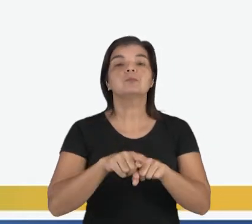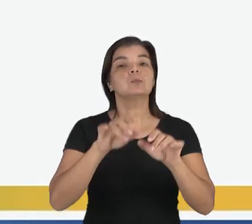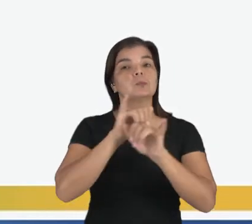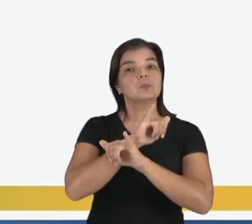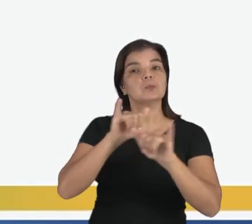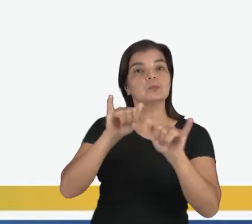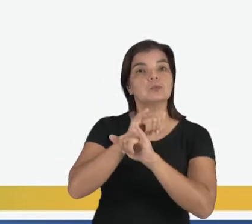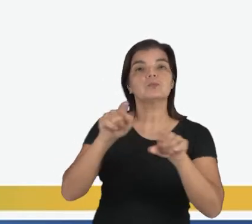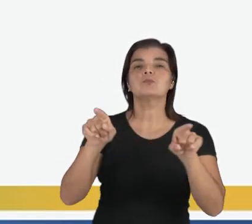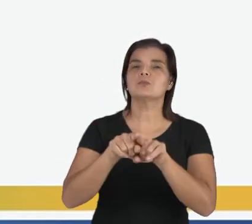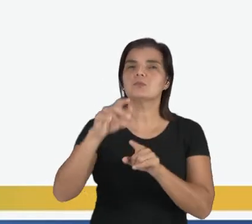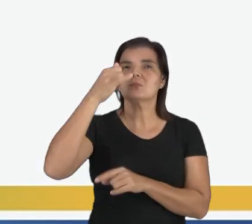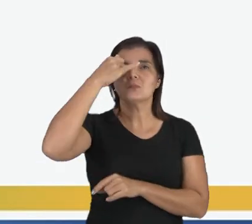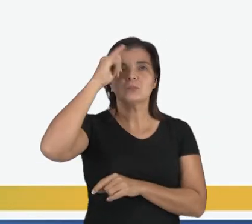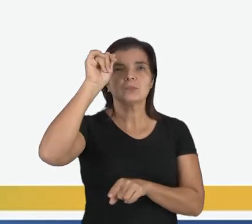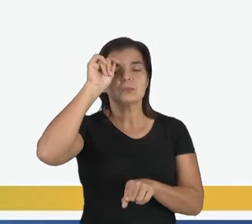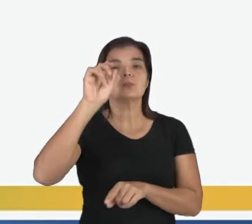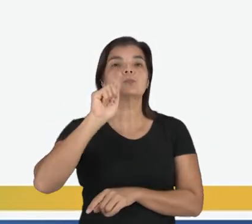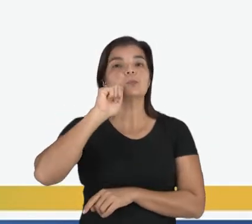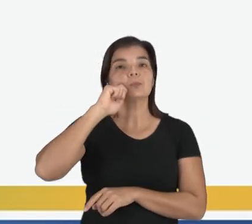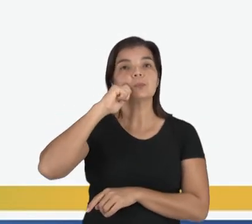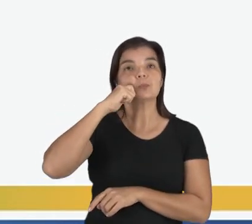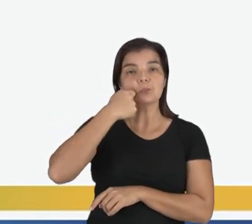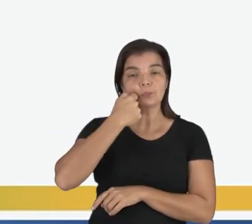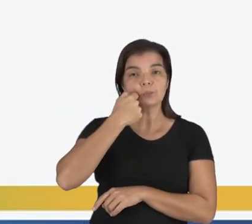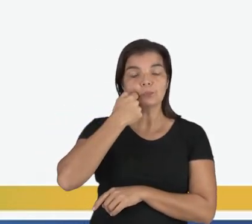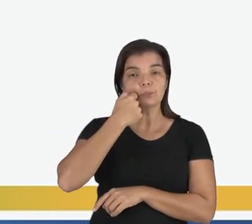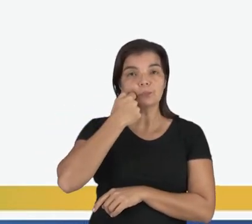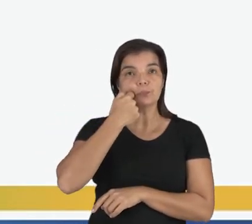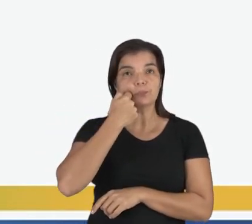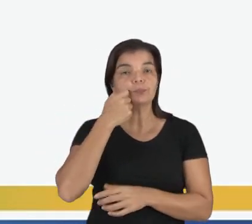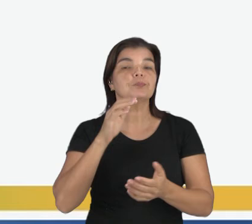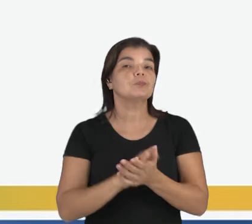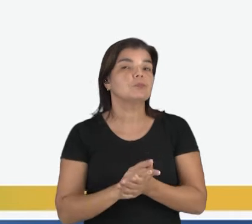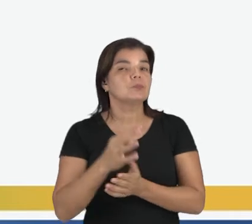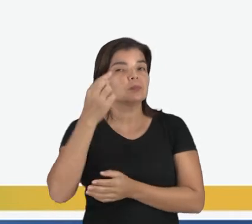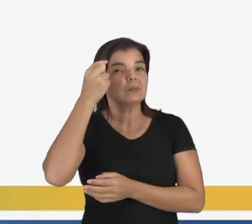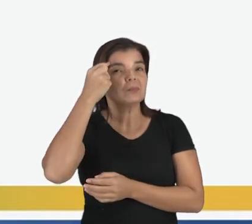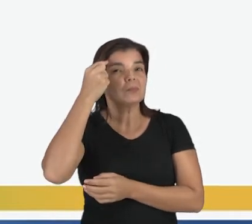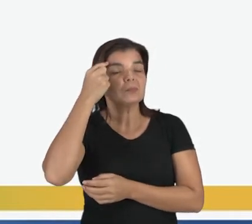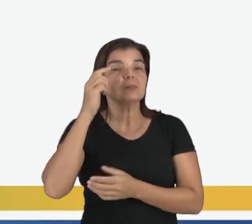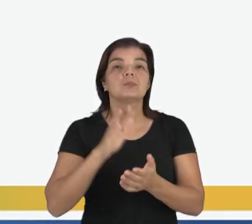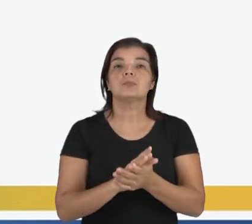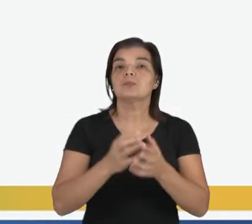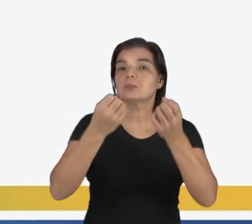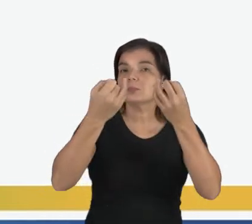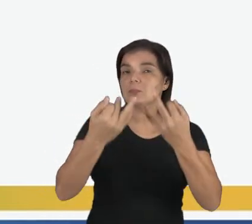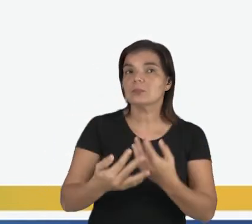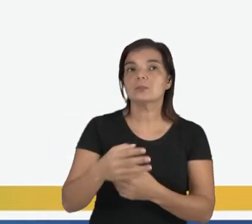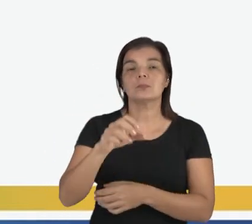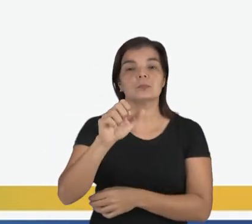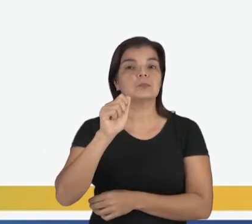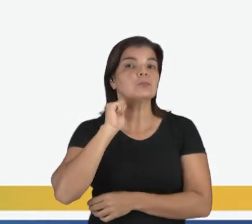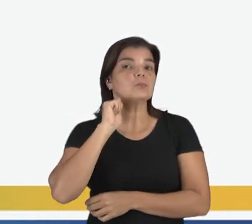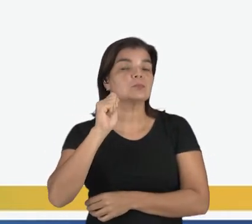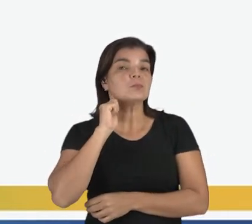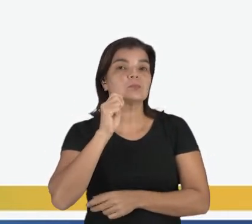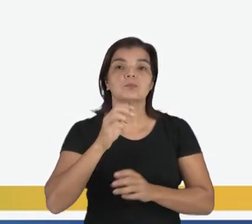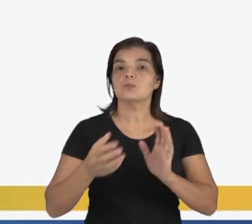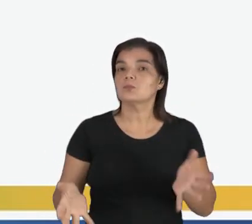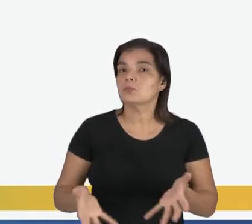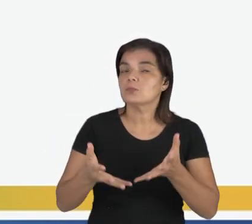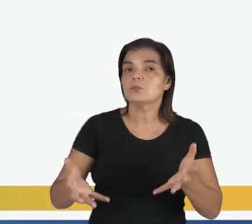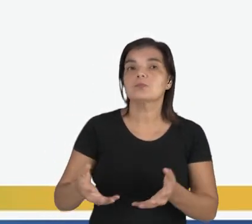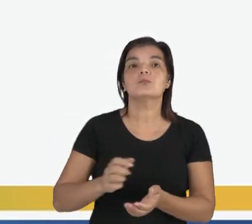pregando aí algumas ideias, como as teses de Abril. Nessas teses, ele vem incitando a